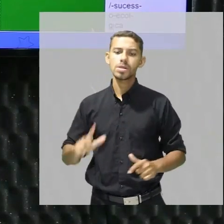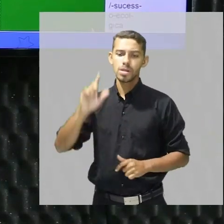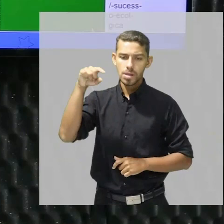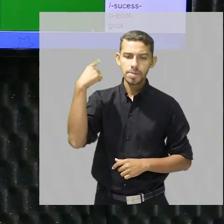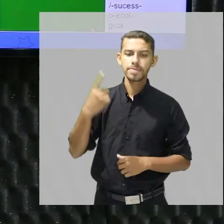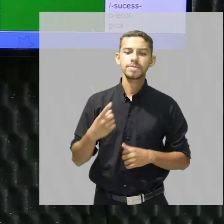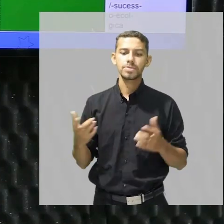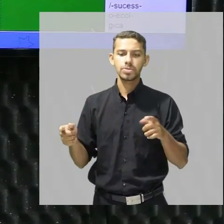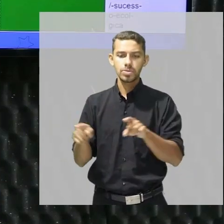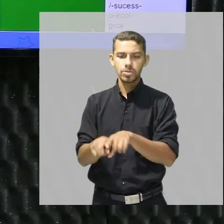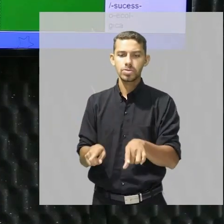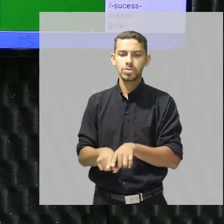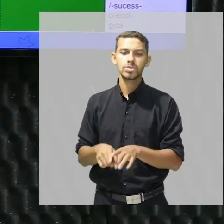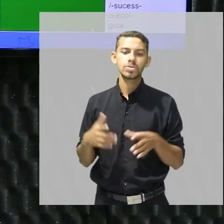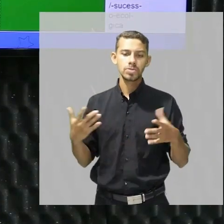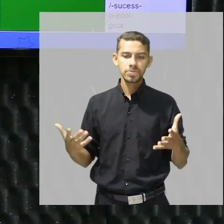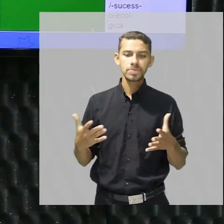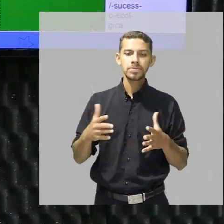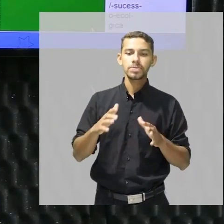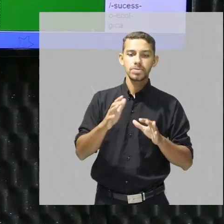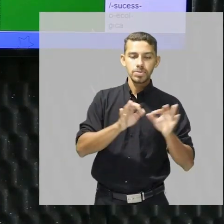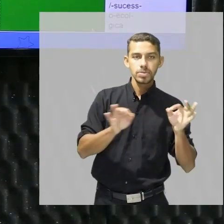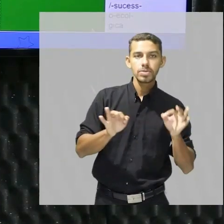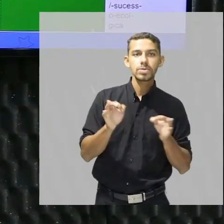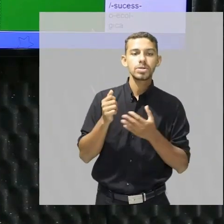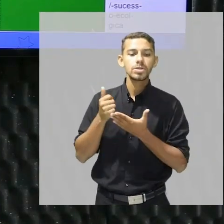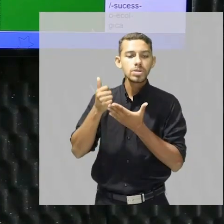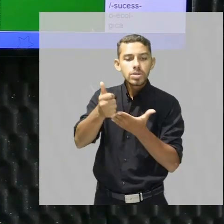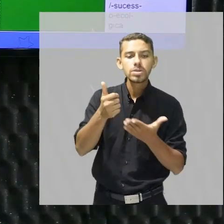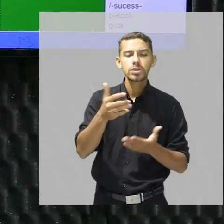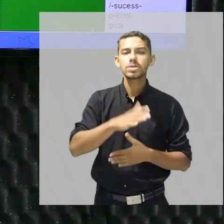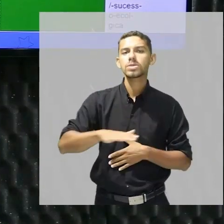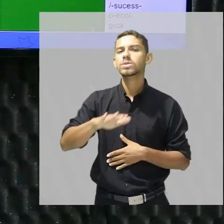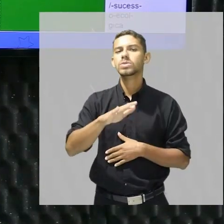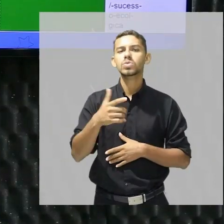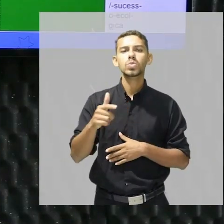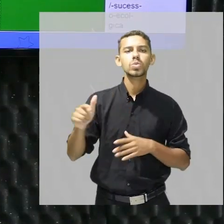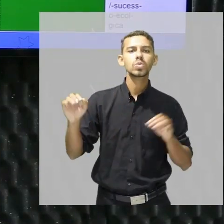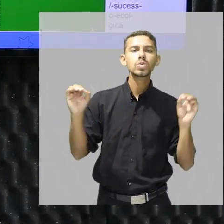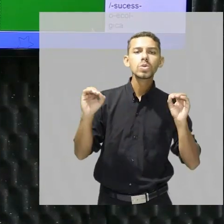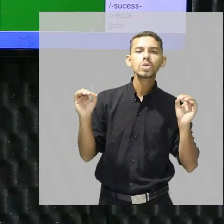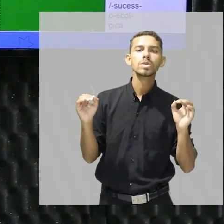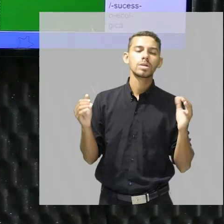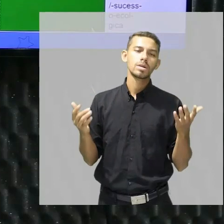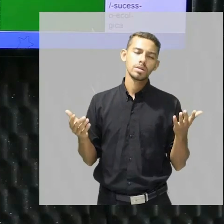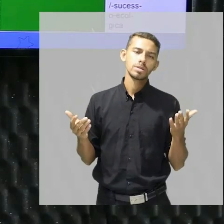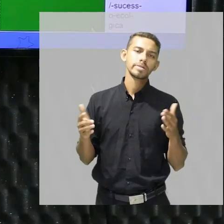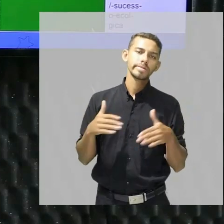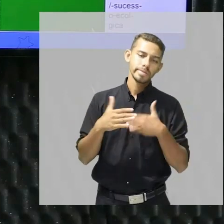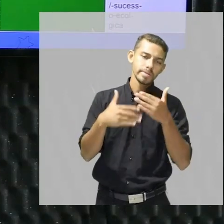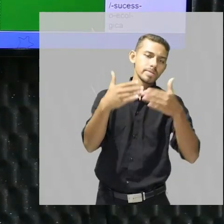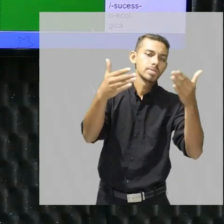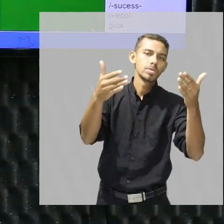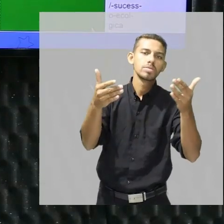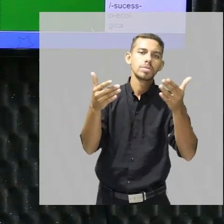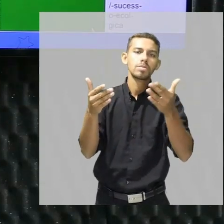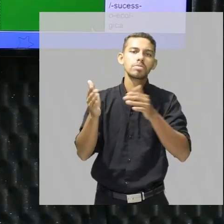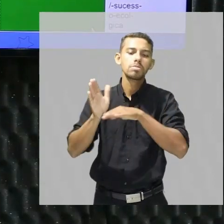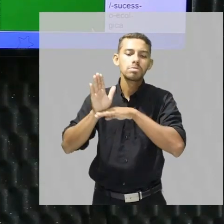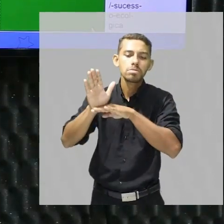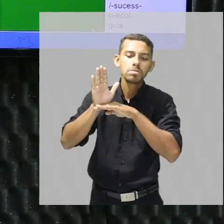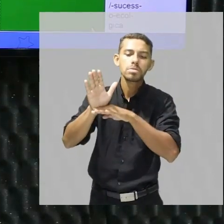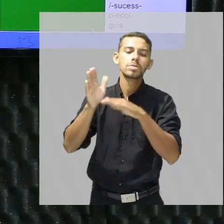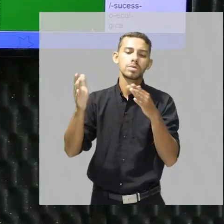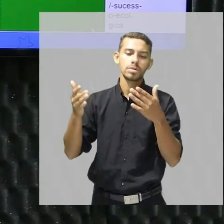você deixou de dar assistência para aquele local, consequentemente vai nascer pequenas gramíneas,